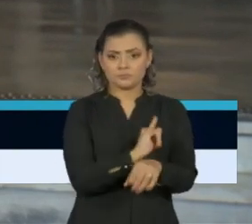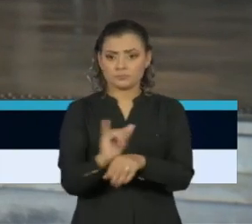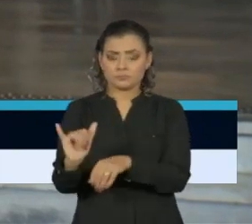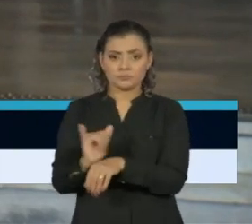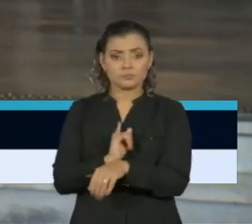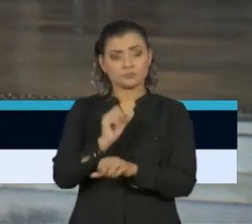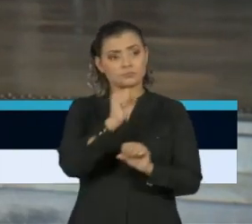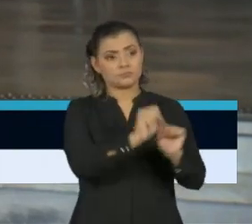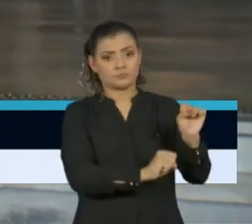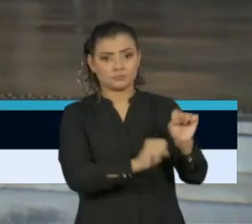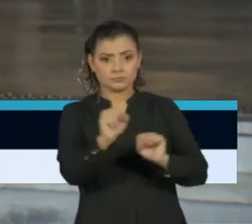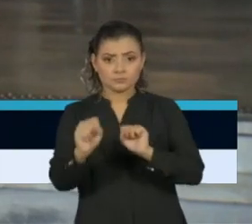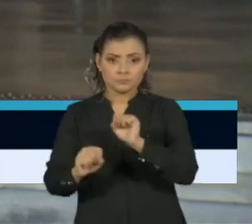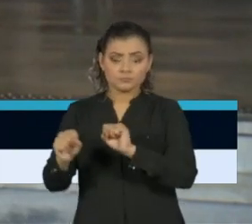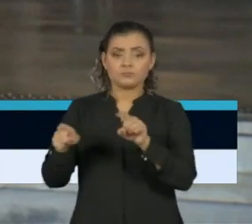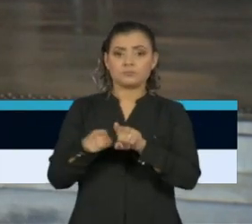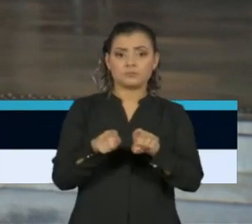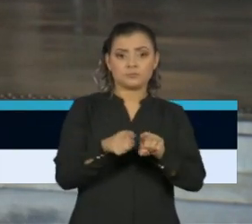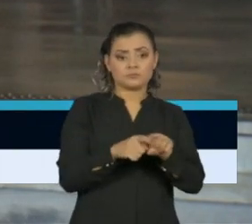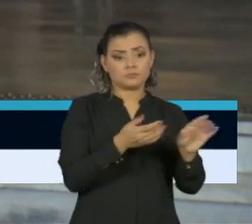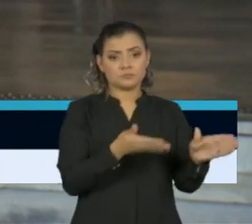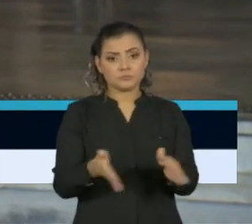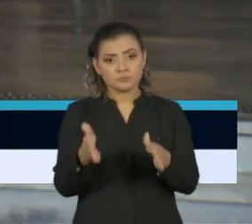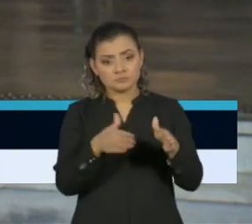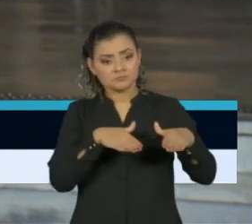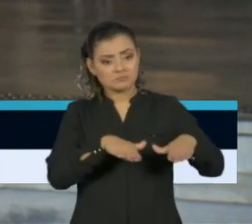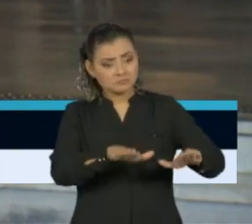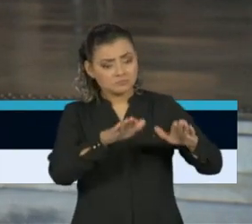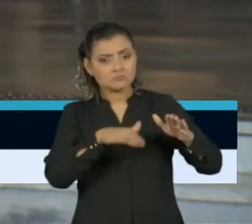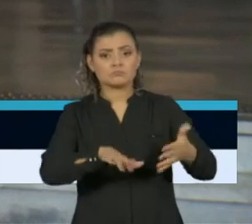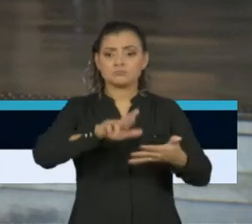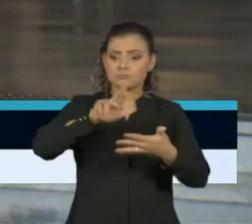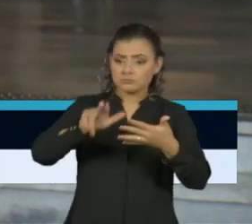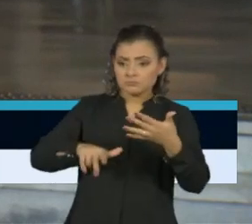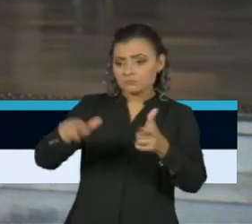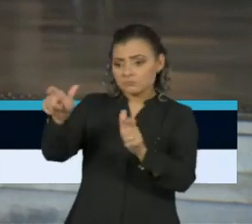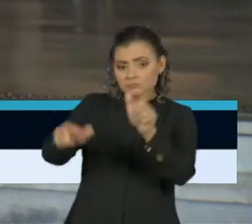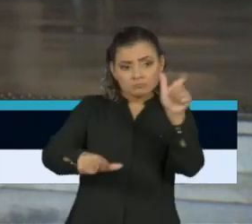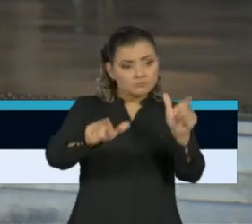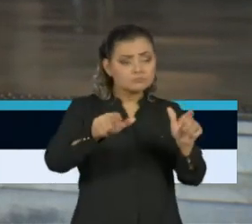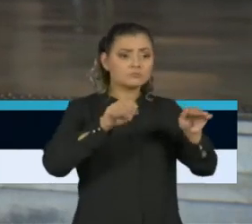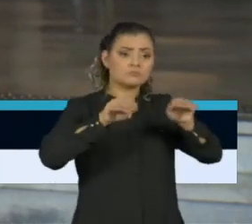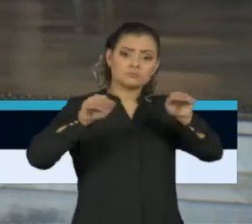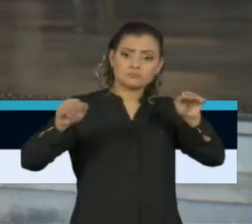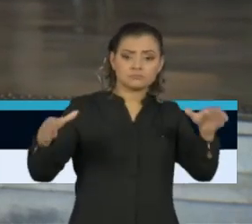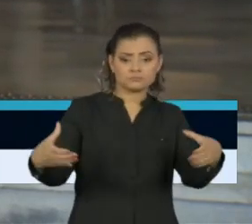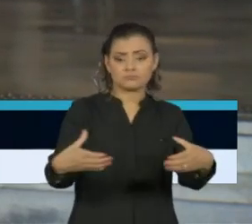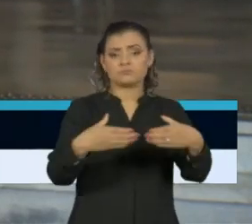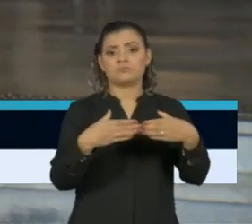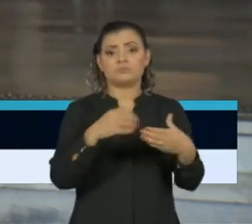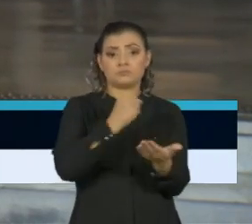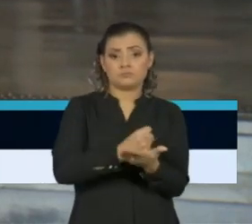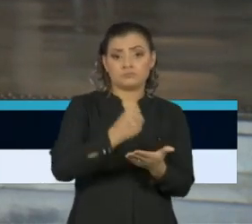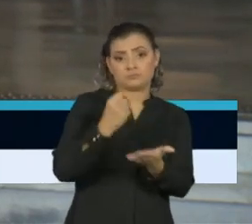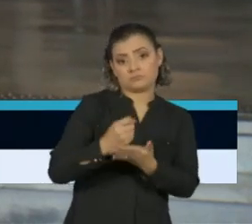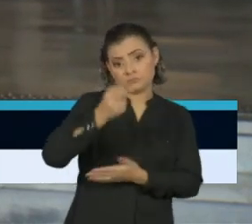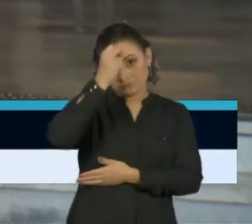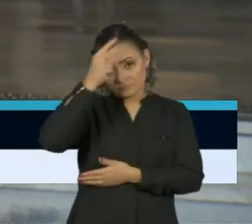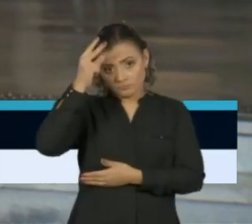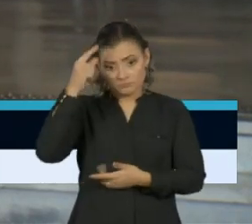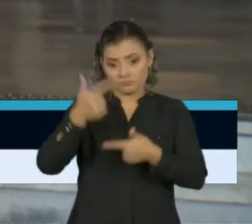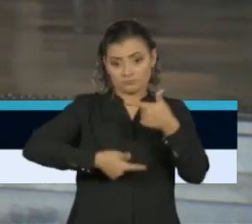as empresas, as cooperativas, as pessoas jurídicas vão ser contratadas pela Prefeitura